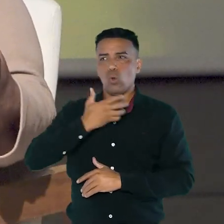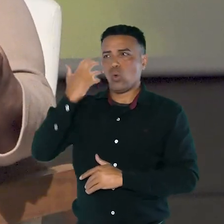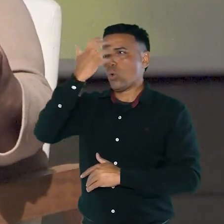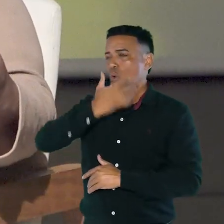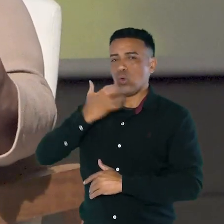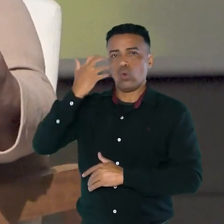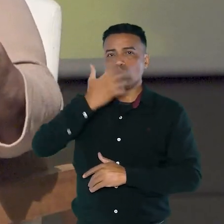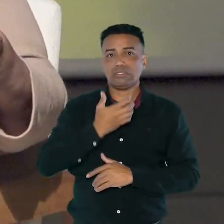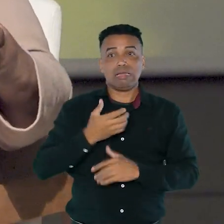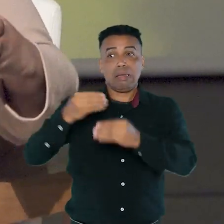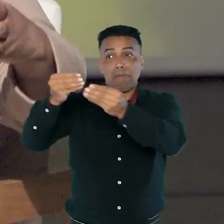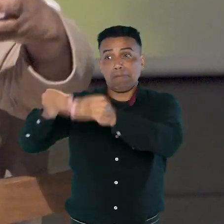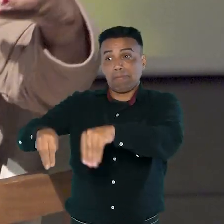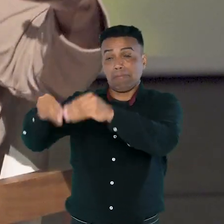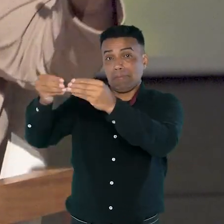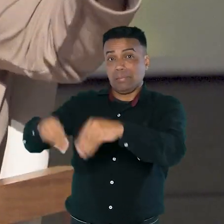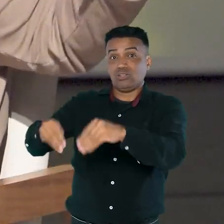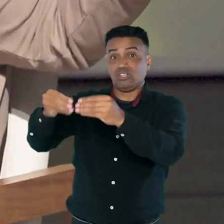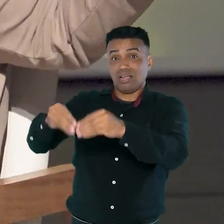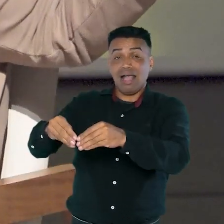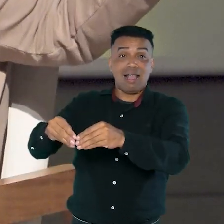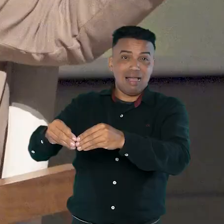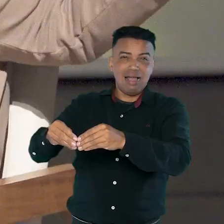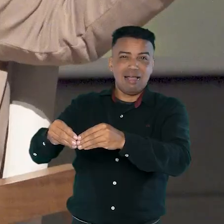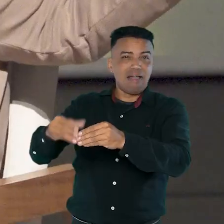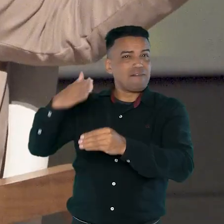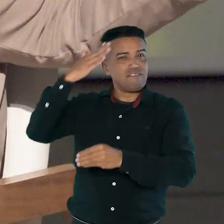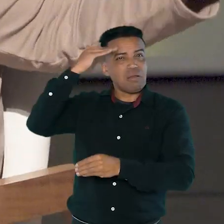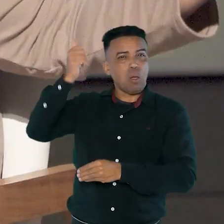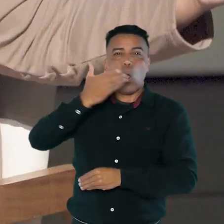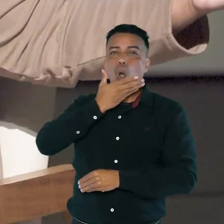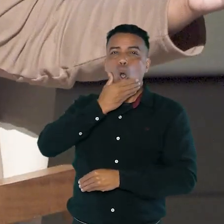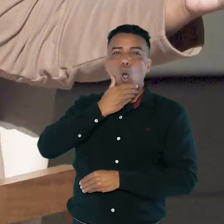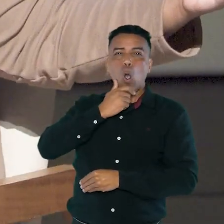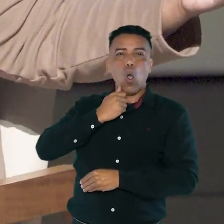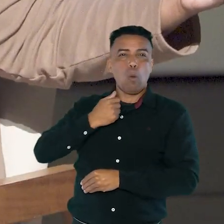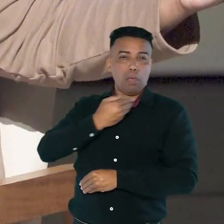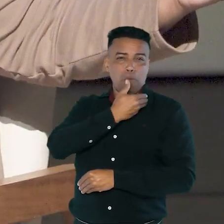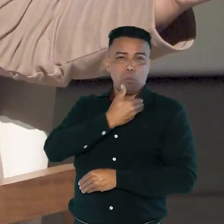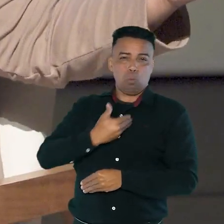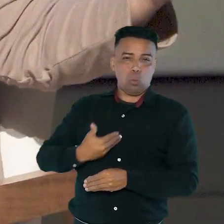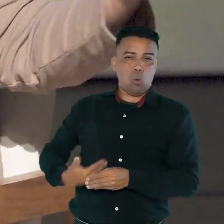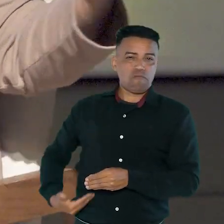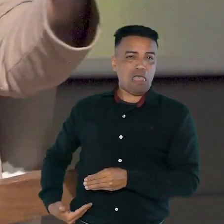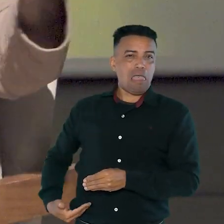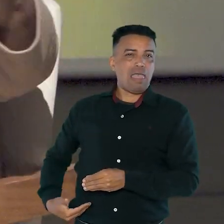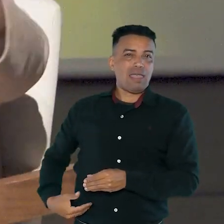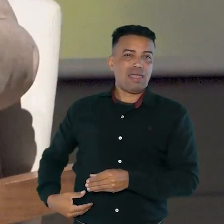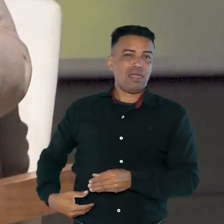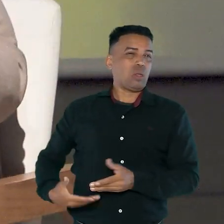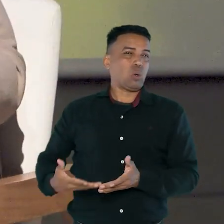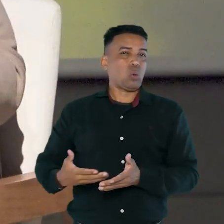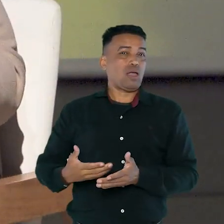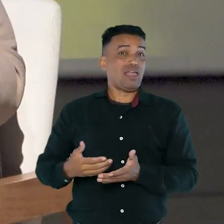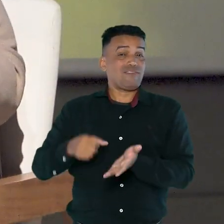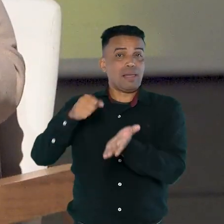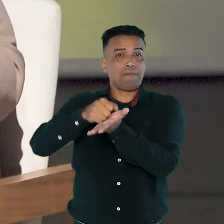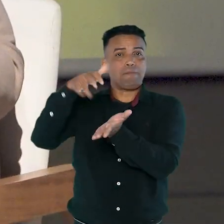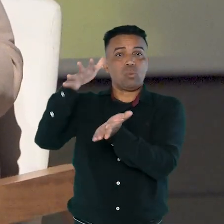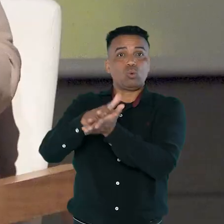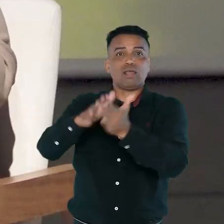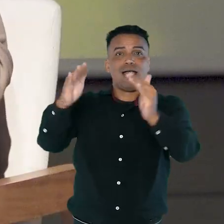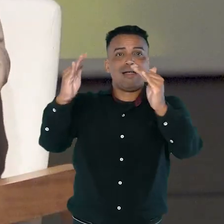som incomodar o poderoso desembargador que mora na quadra de trás, ele começa a multar essa